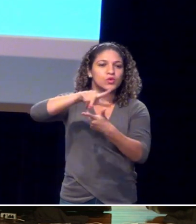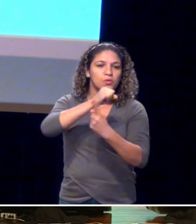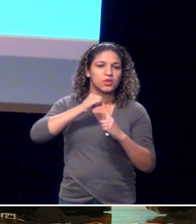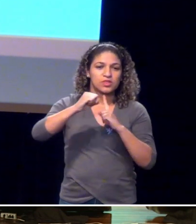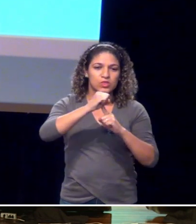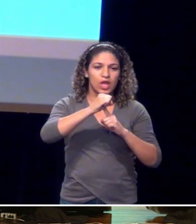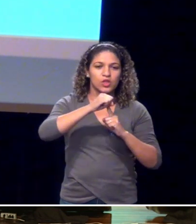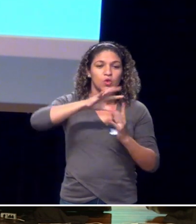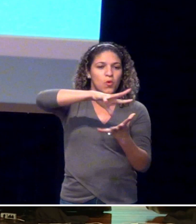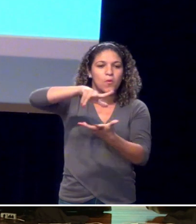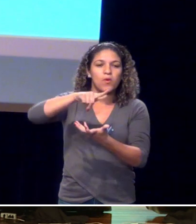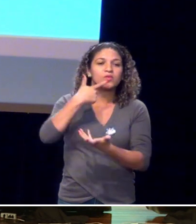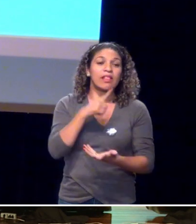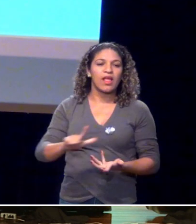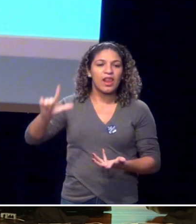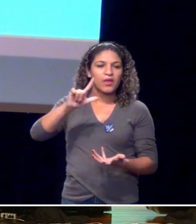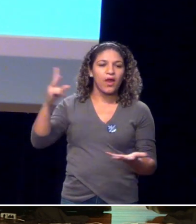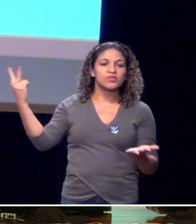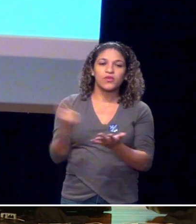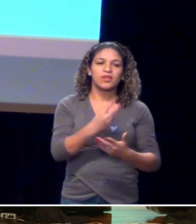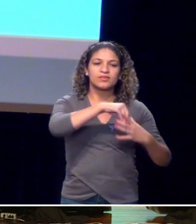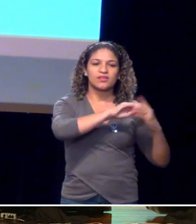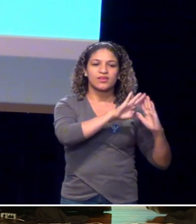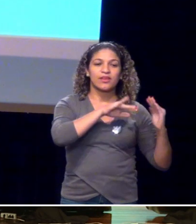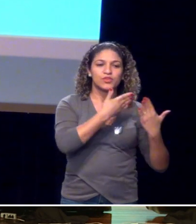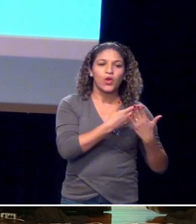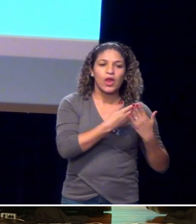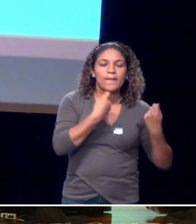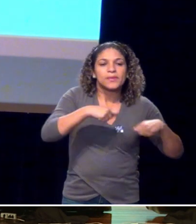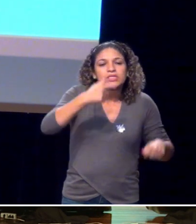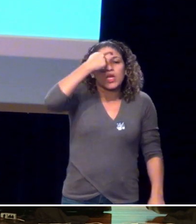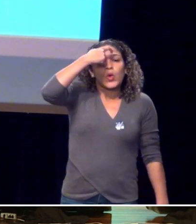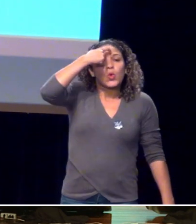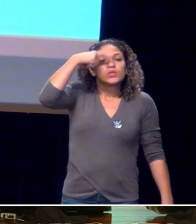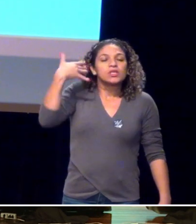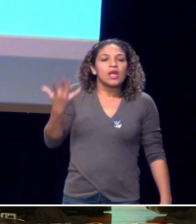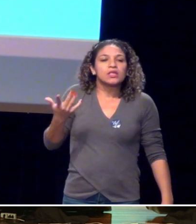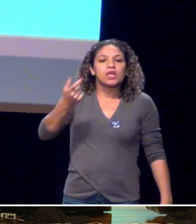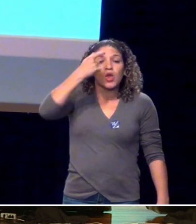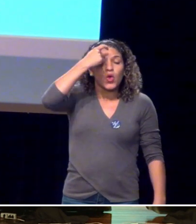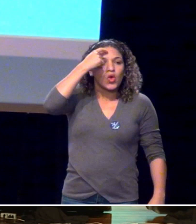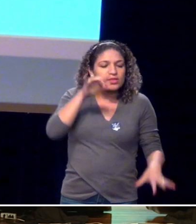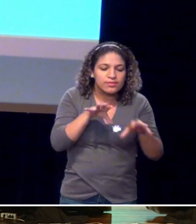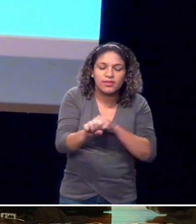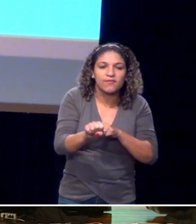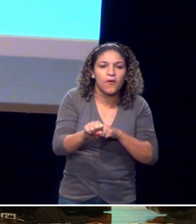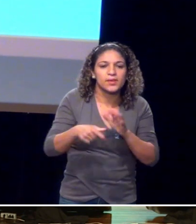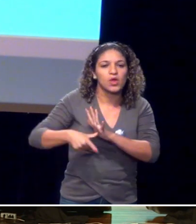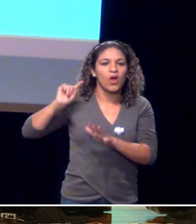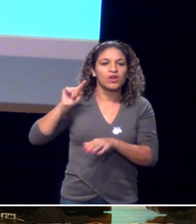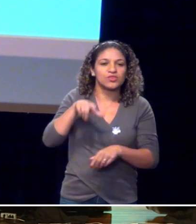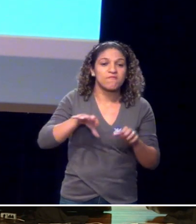da linguagem, vai se dar aqui. E isso a gente precisa ter consciência numa formação de